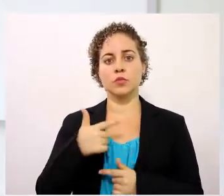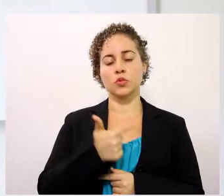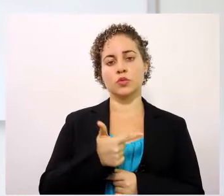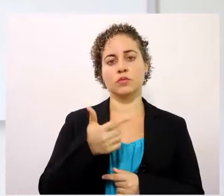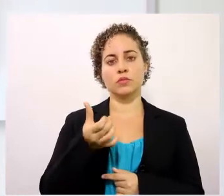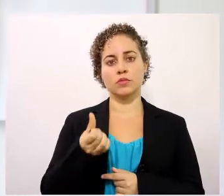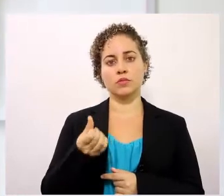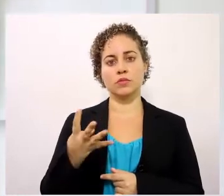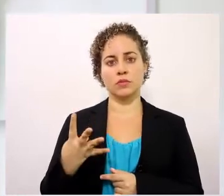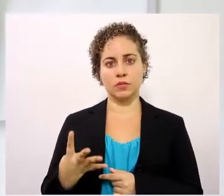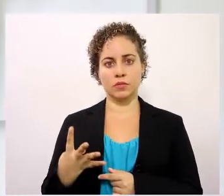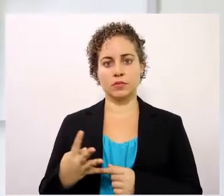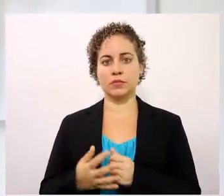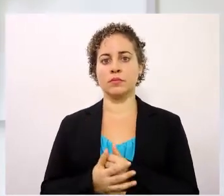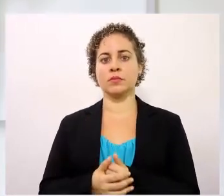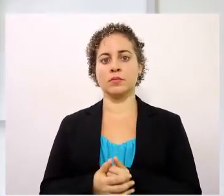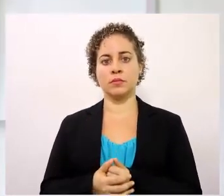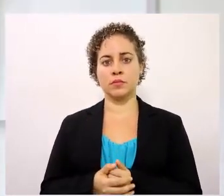264